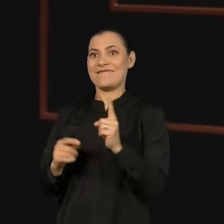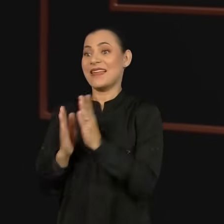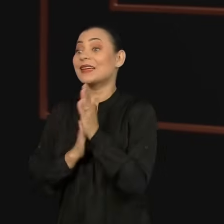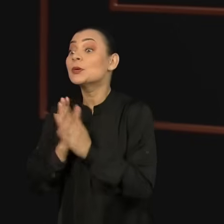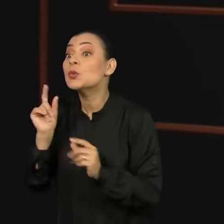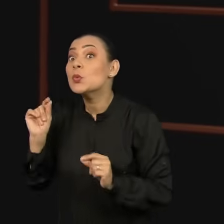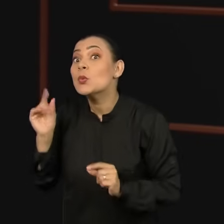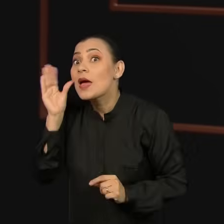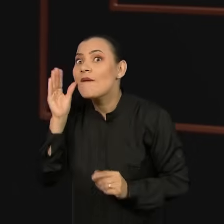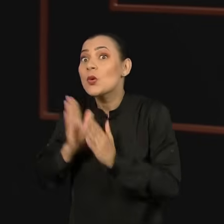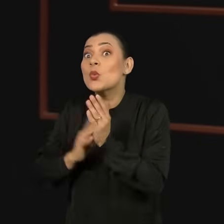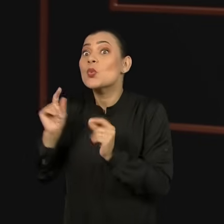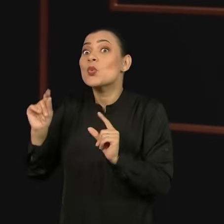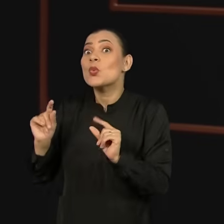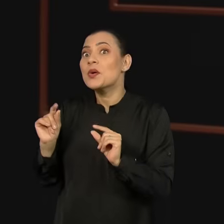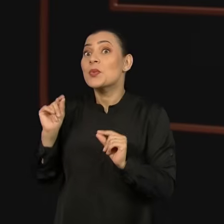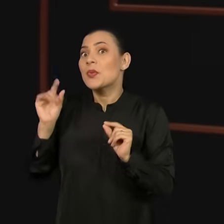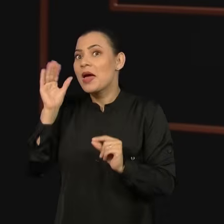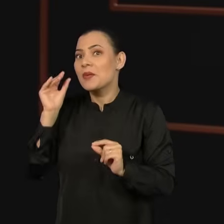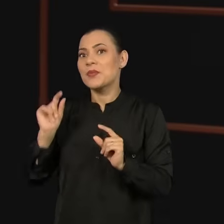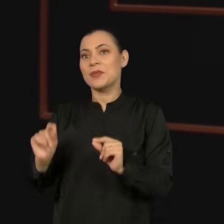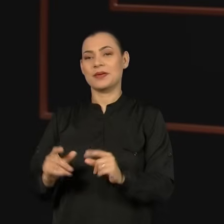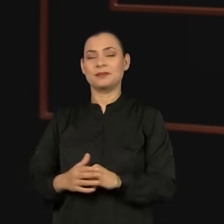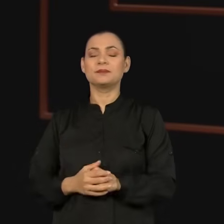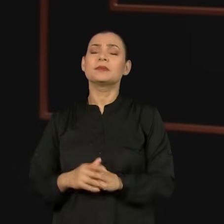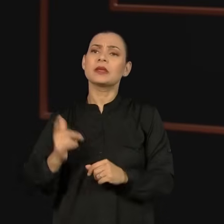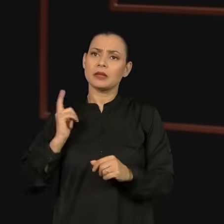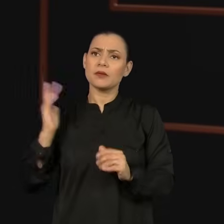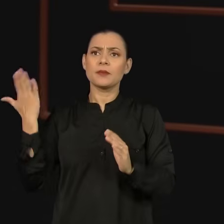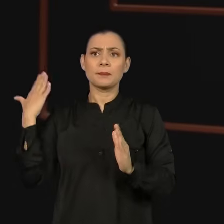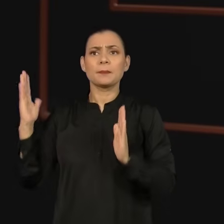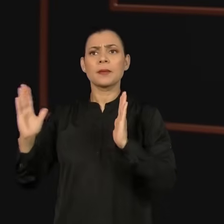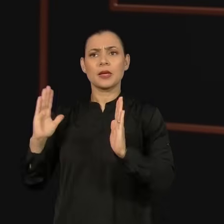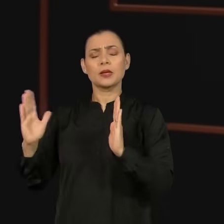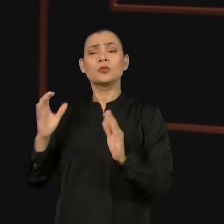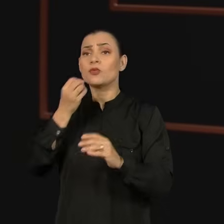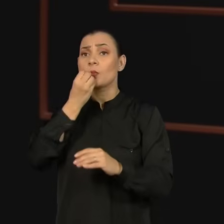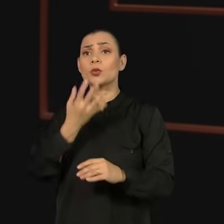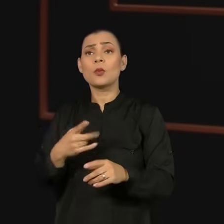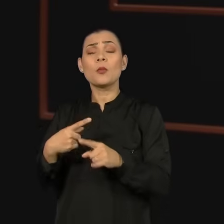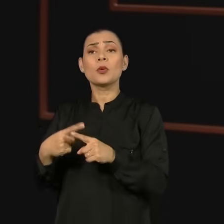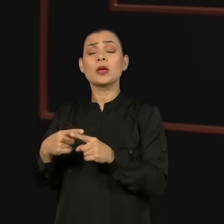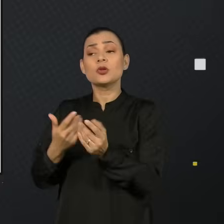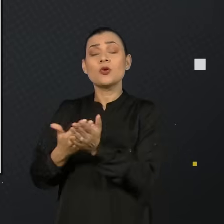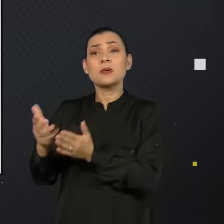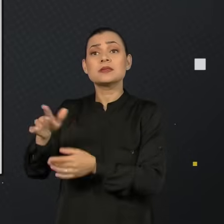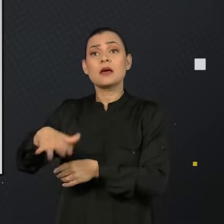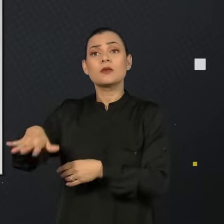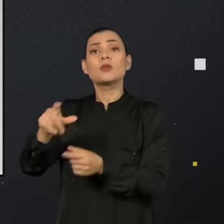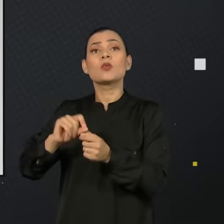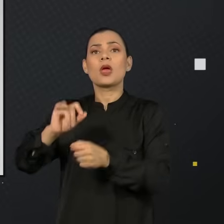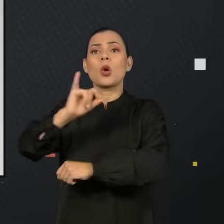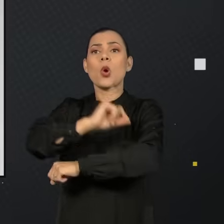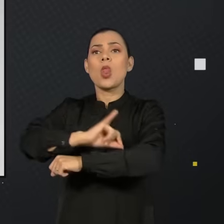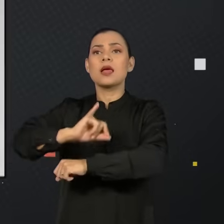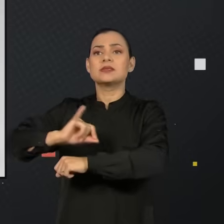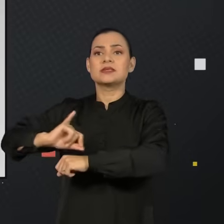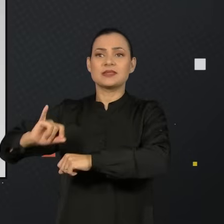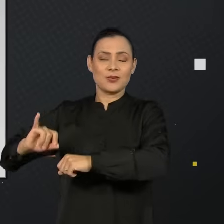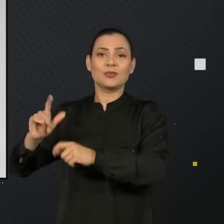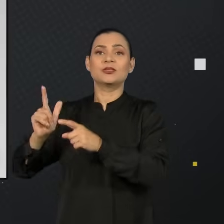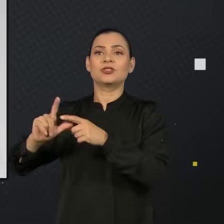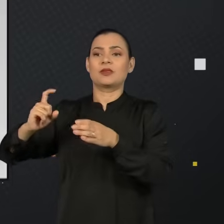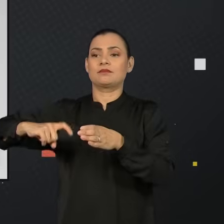trazendo aquele dia, né? E aí teve uma época que foi muito bom, porque eles começaram a fazer aquelas coleções de